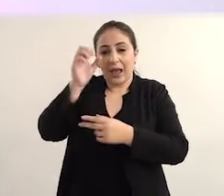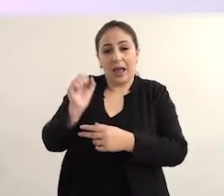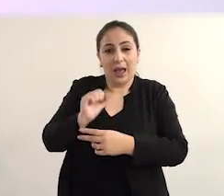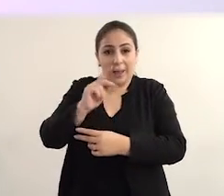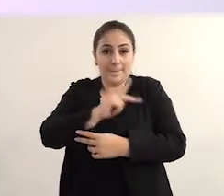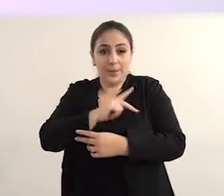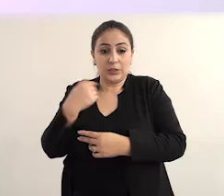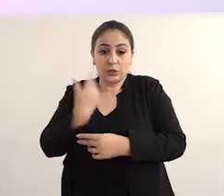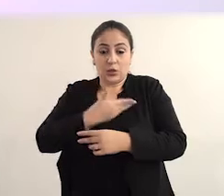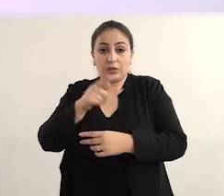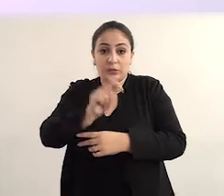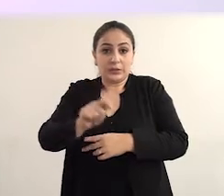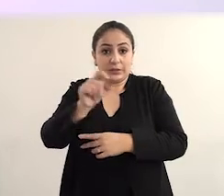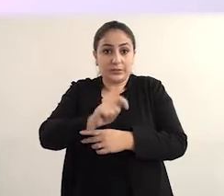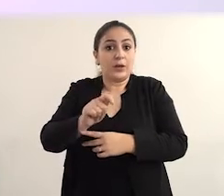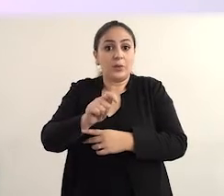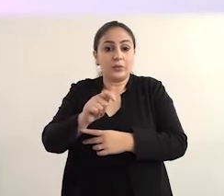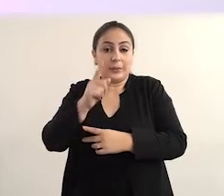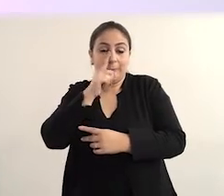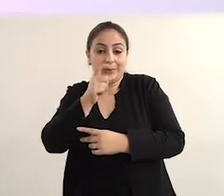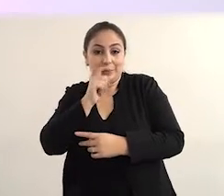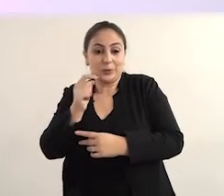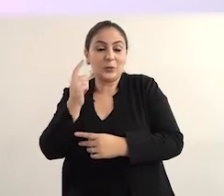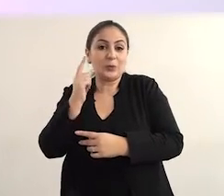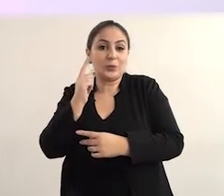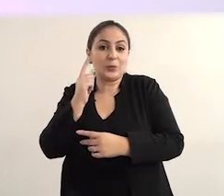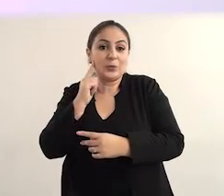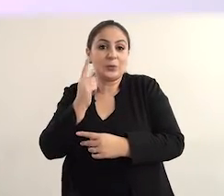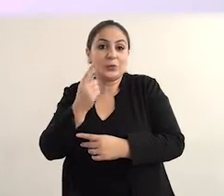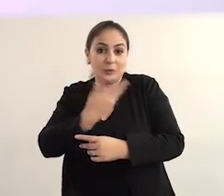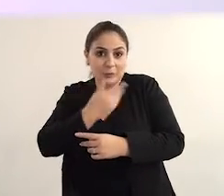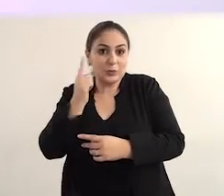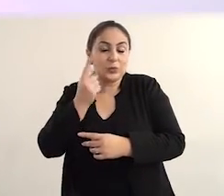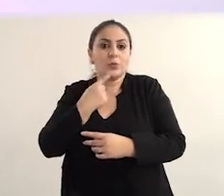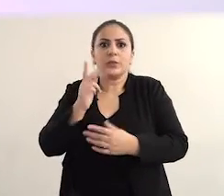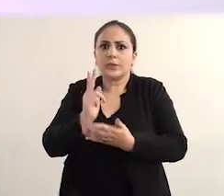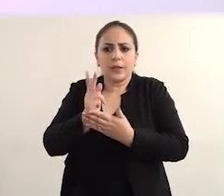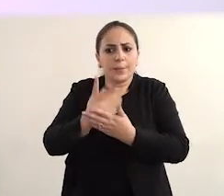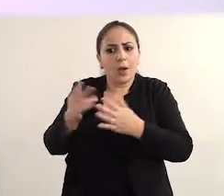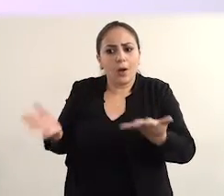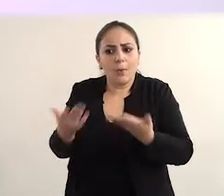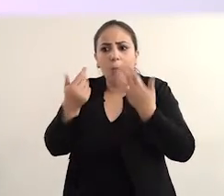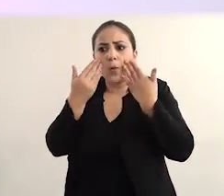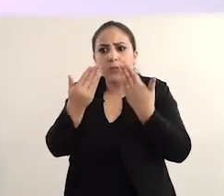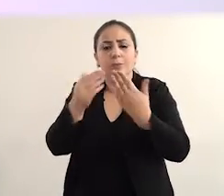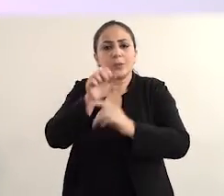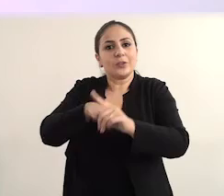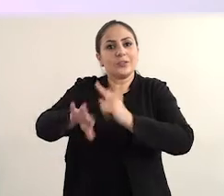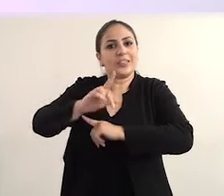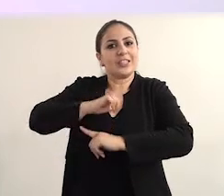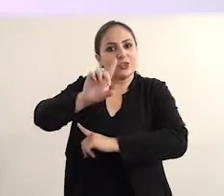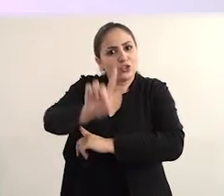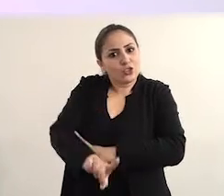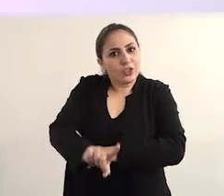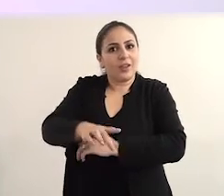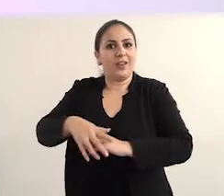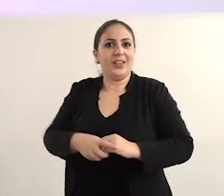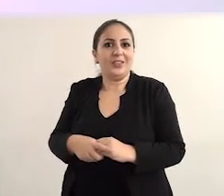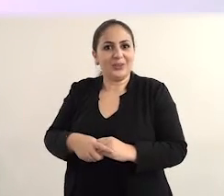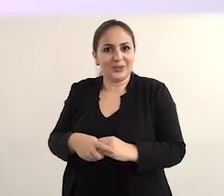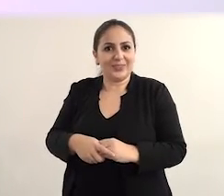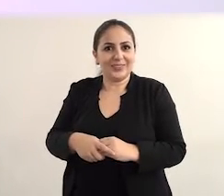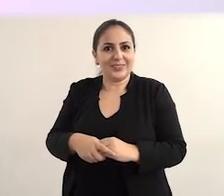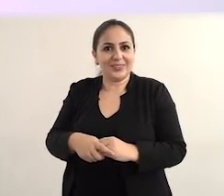né, nós como Associação de Pais e Amigos dos Surdos, a gente tenta sempre estar colocando para a sociedade, né, que eles têm esse direito,